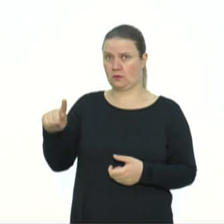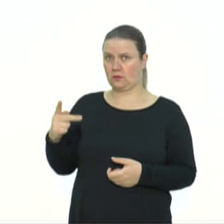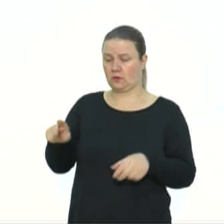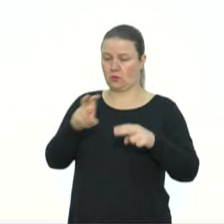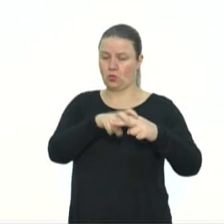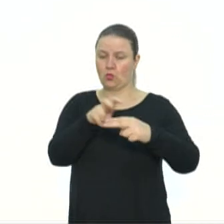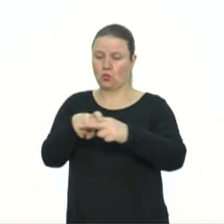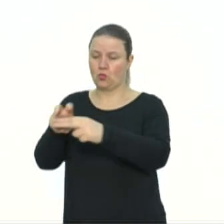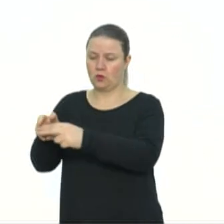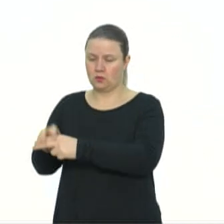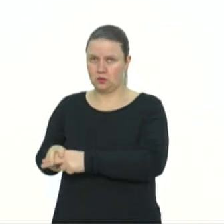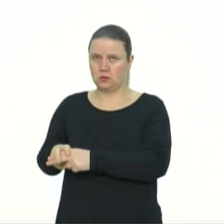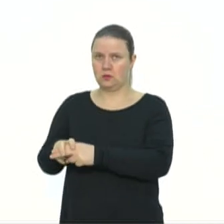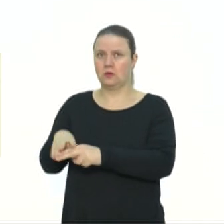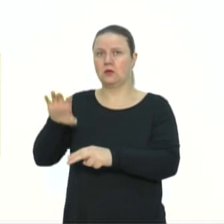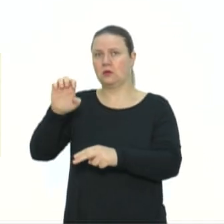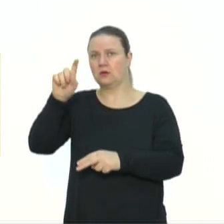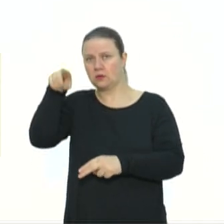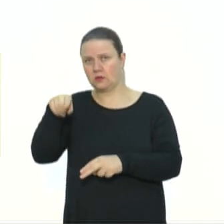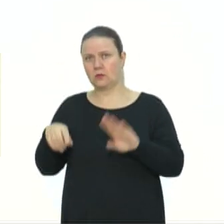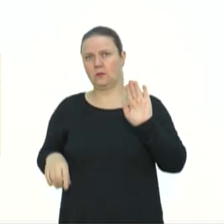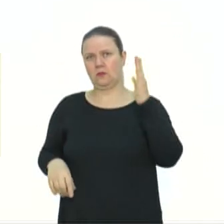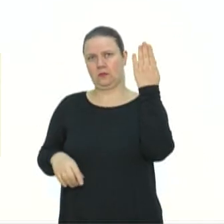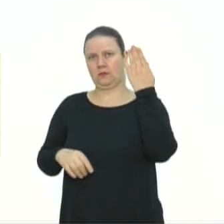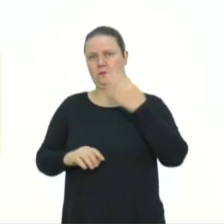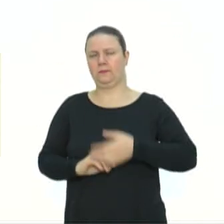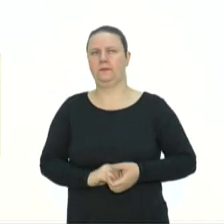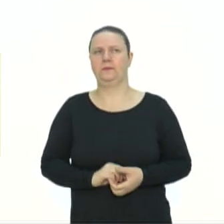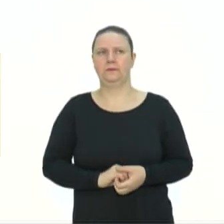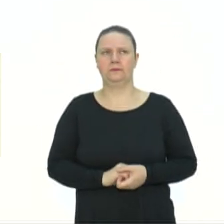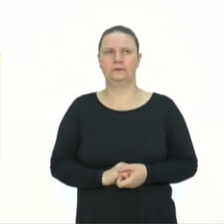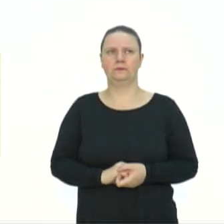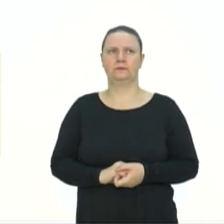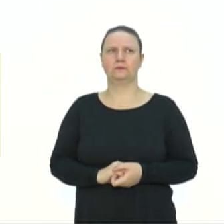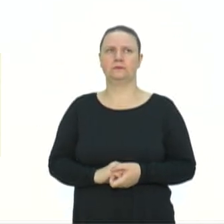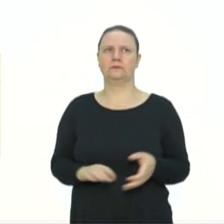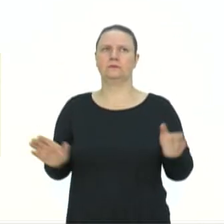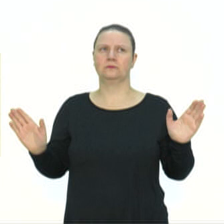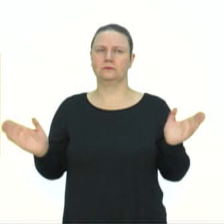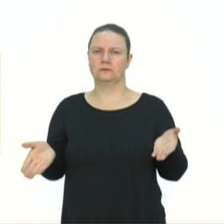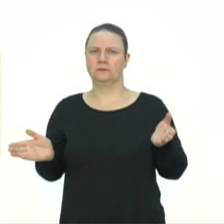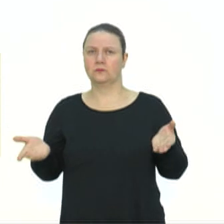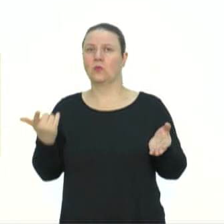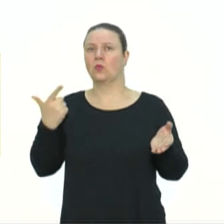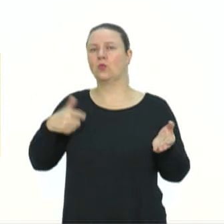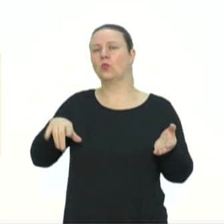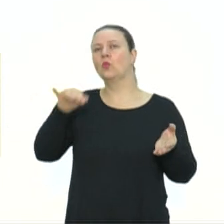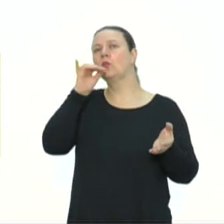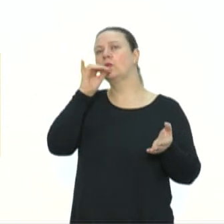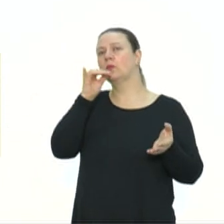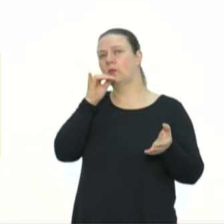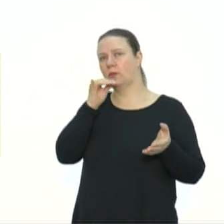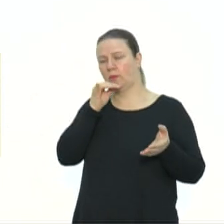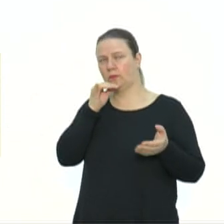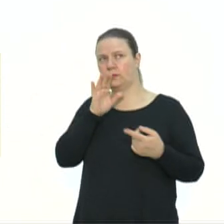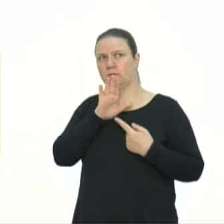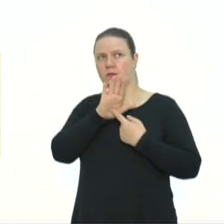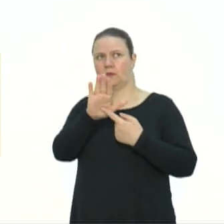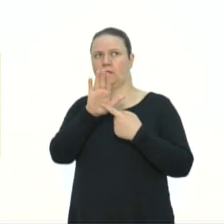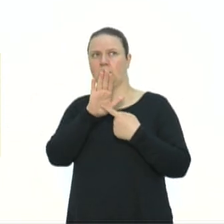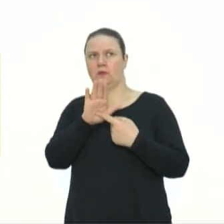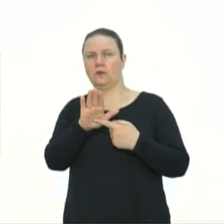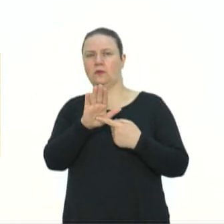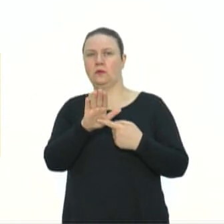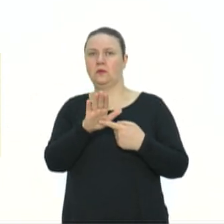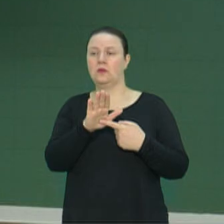madeira. Lembram? Silha, cadeira. E acá temos outros exemplos. Este